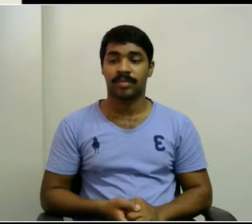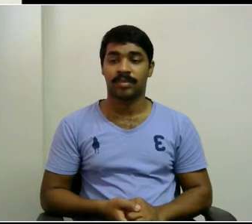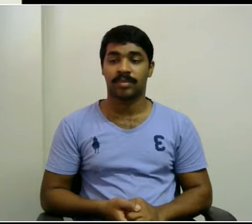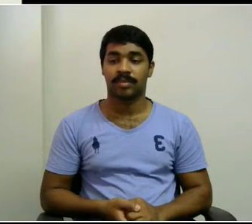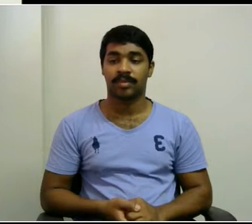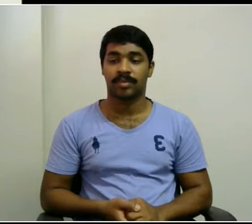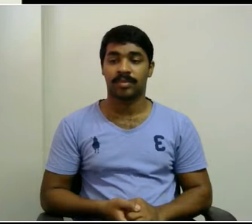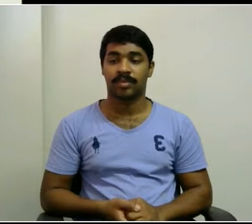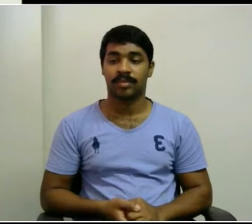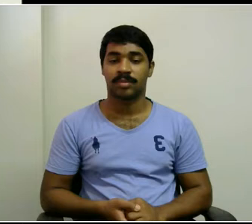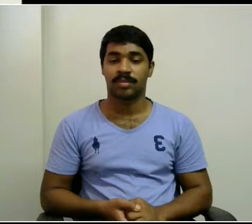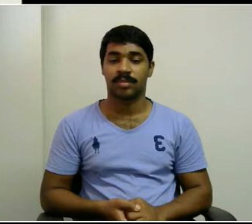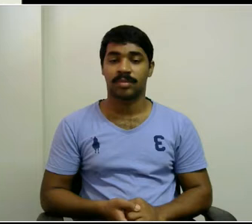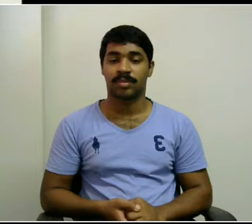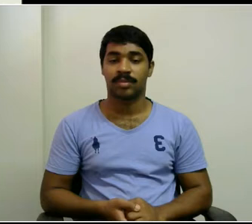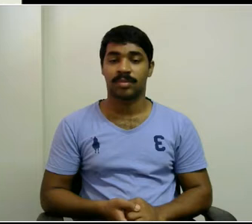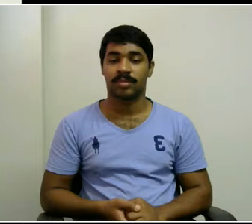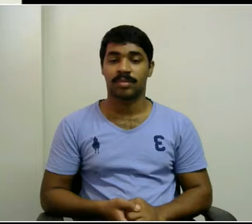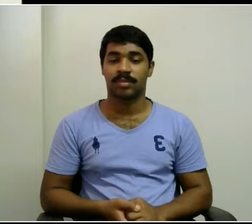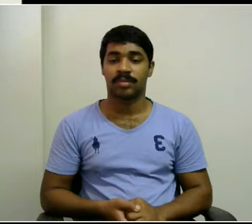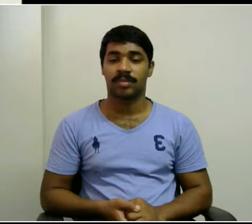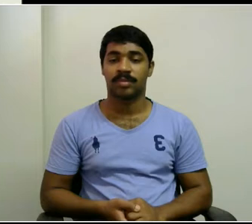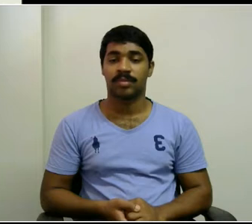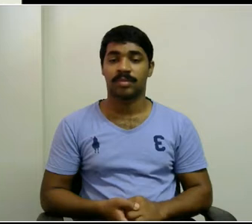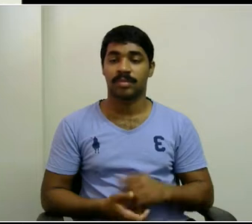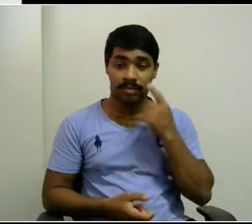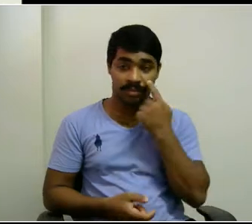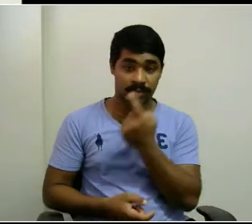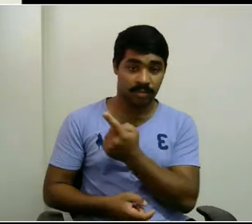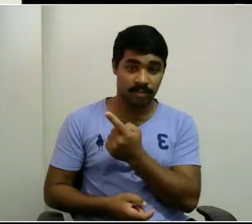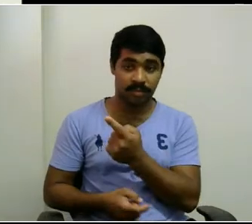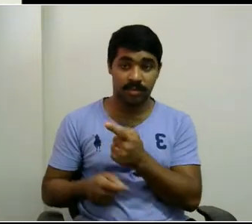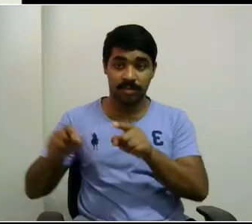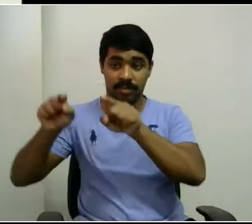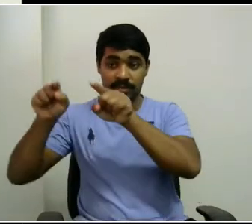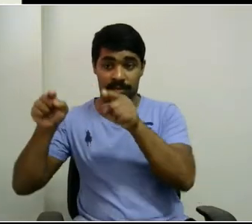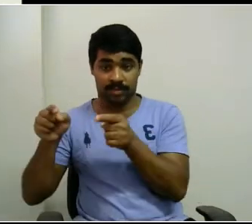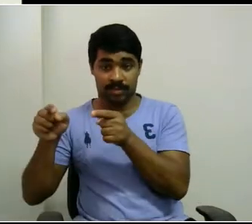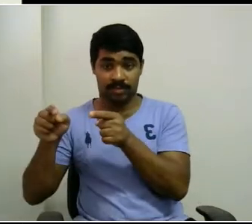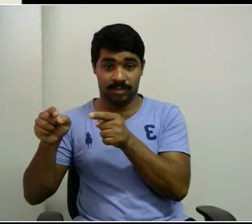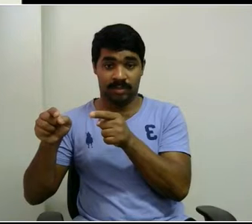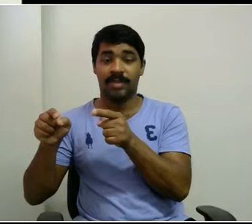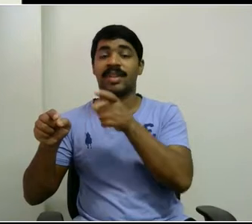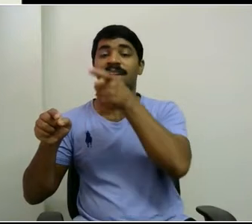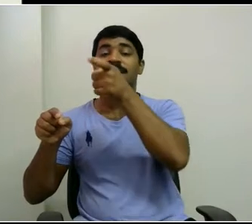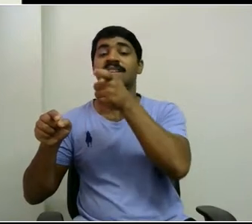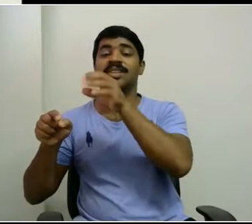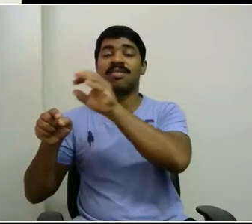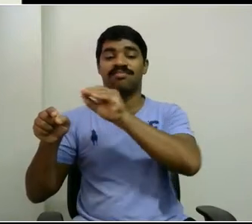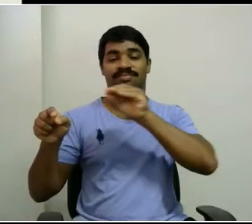Estou colocando o x em evidência, tá? É maior que 1. Isso aqui eu coloquei o x em evidência. Percebe, se eu fazia a multiplicação